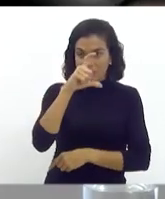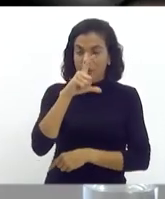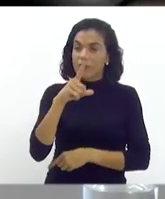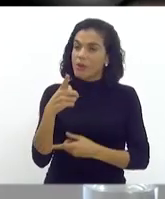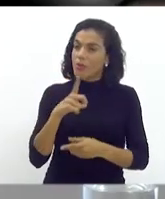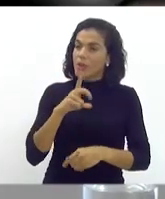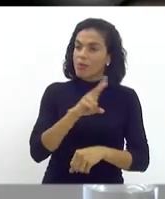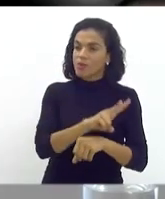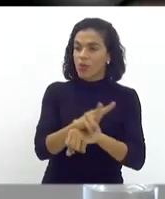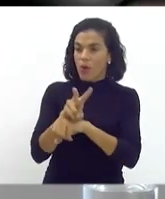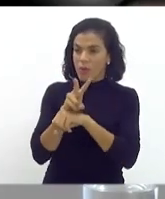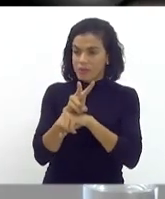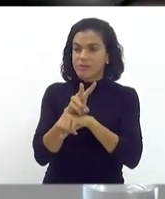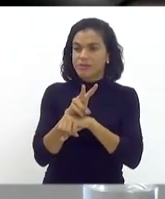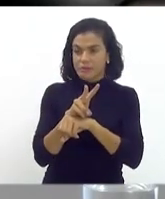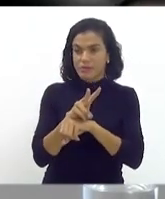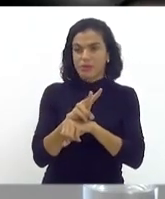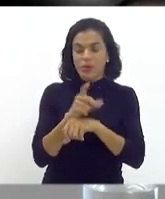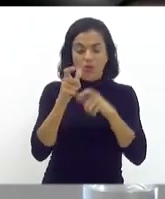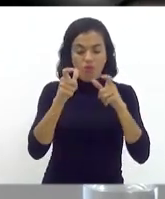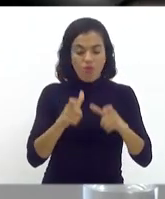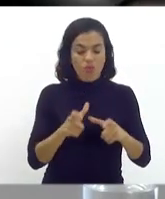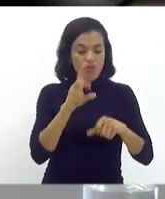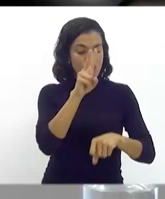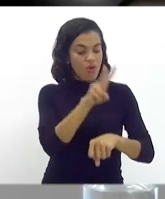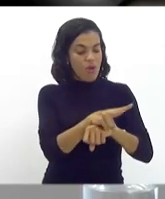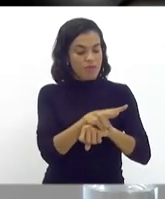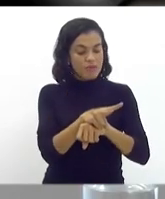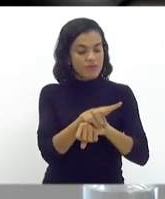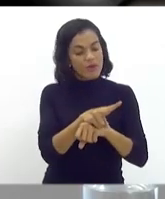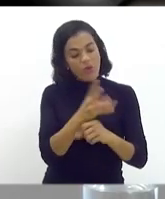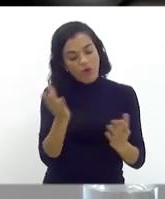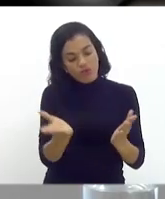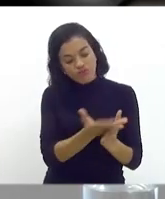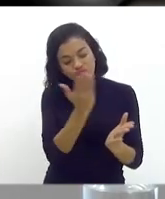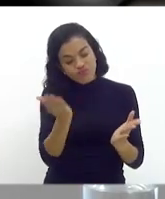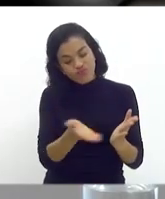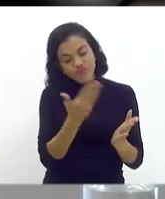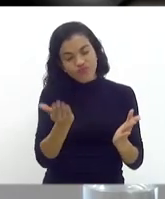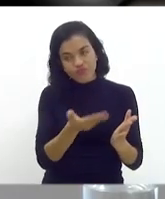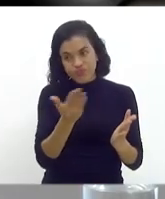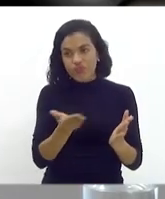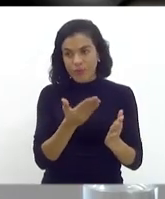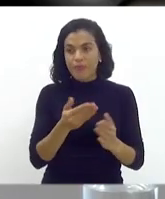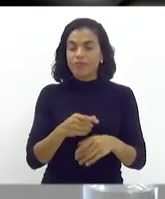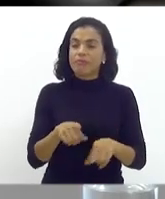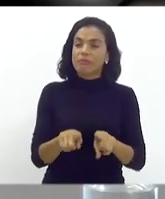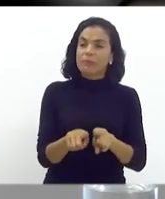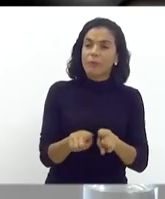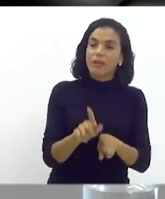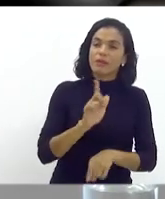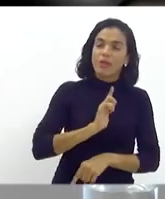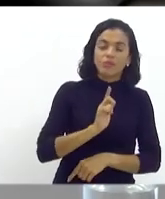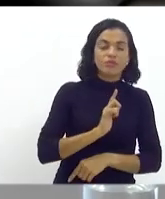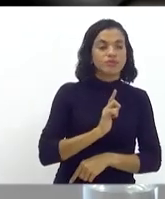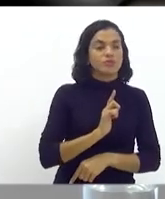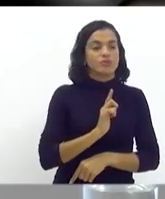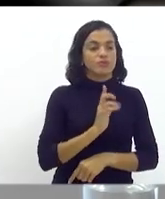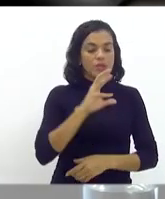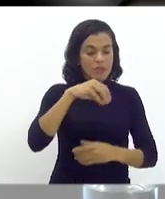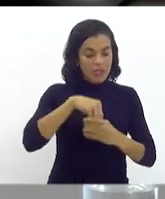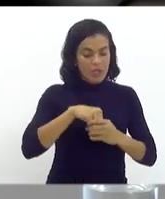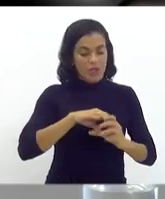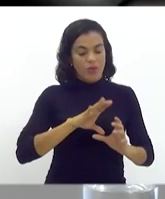esse Observatório eu e a Isabel fazemos parte desse Observatório nós temos eh também nesse